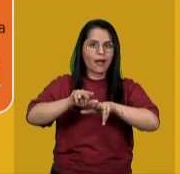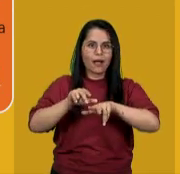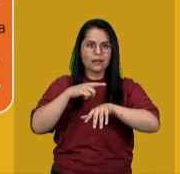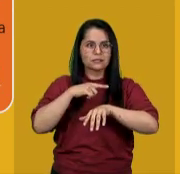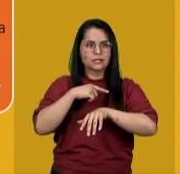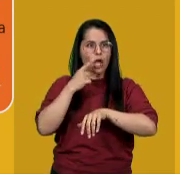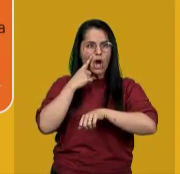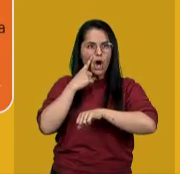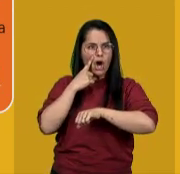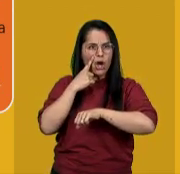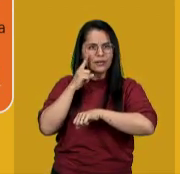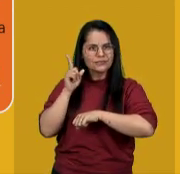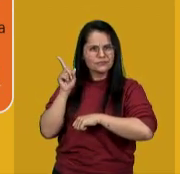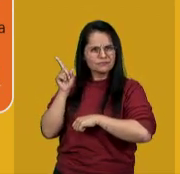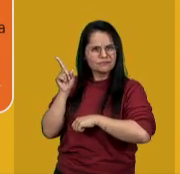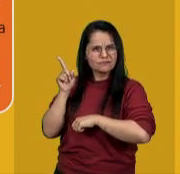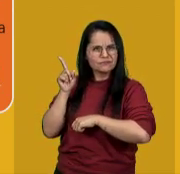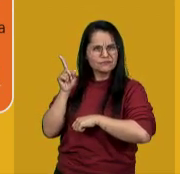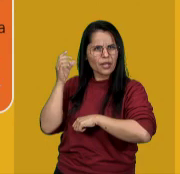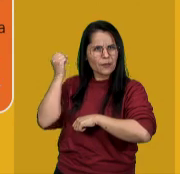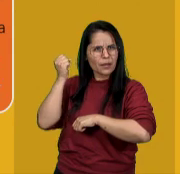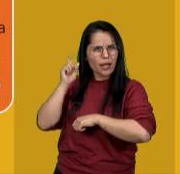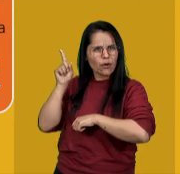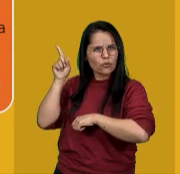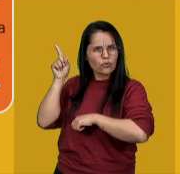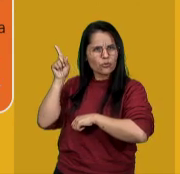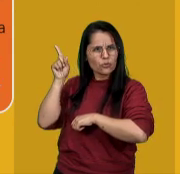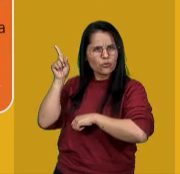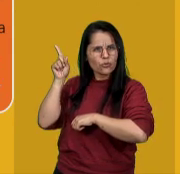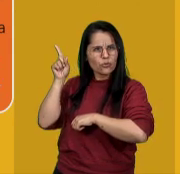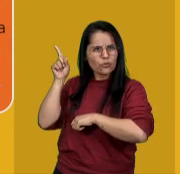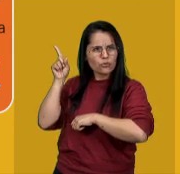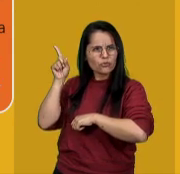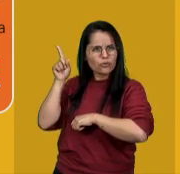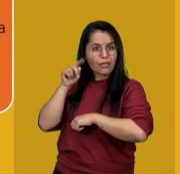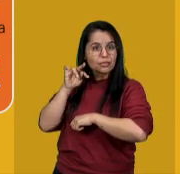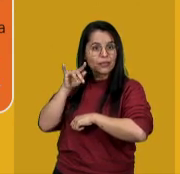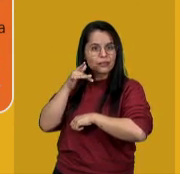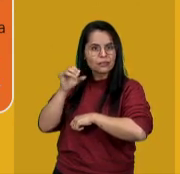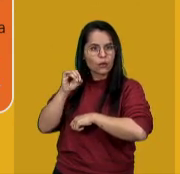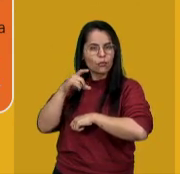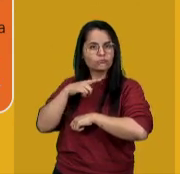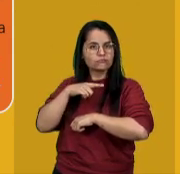branca aqui, ó, que nós estamos vendo, são os tendões.